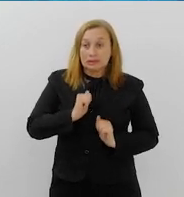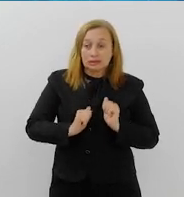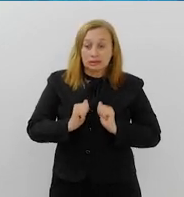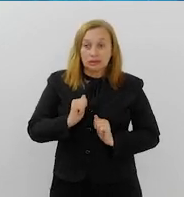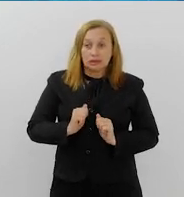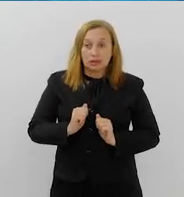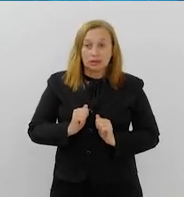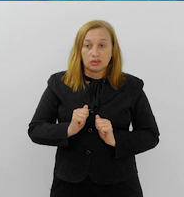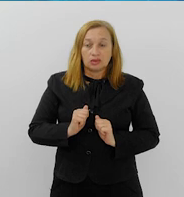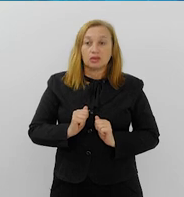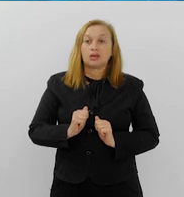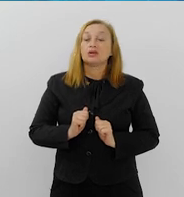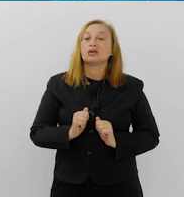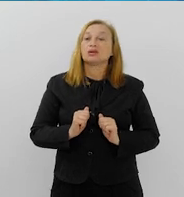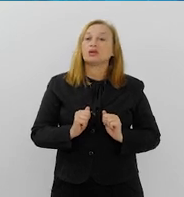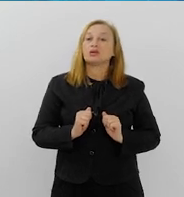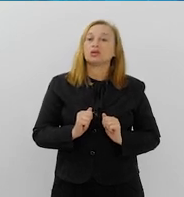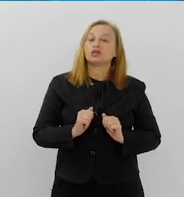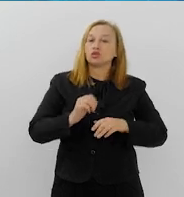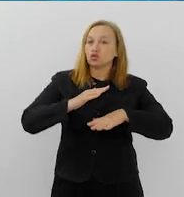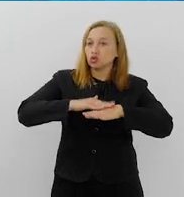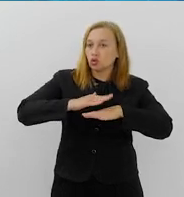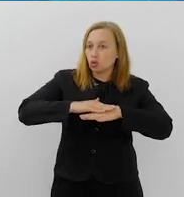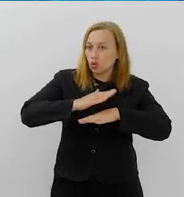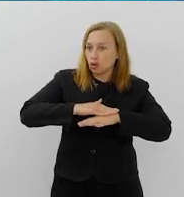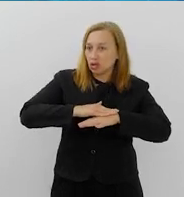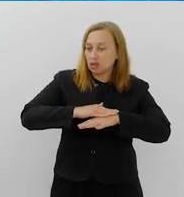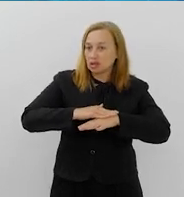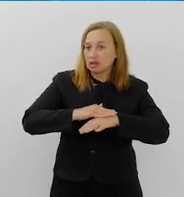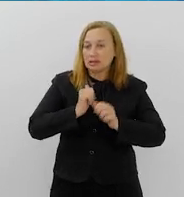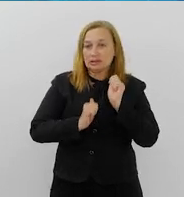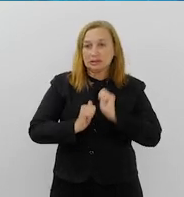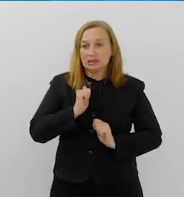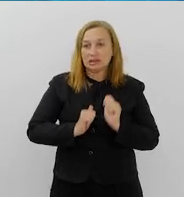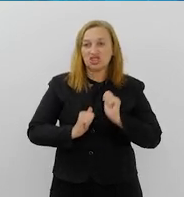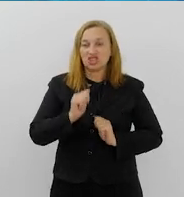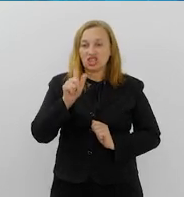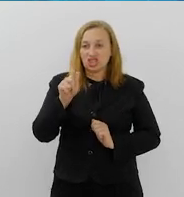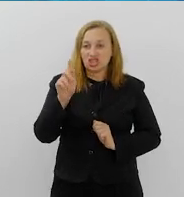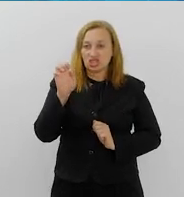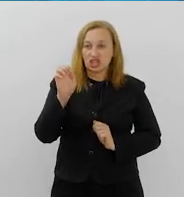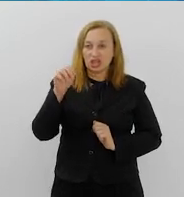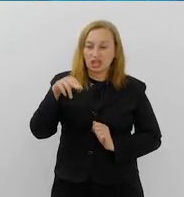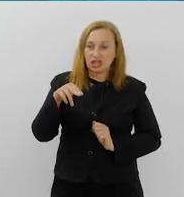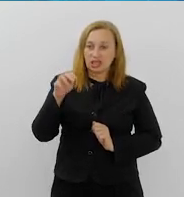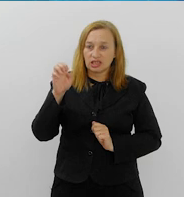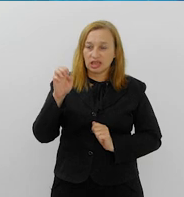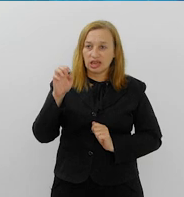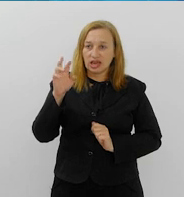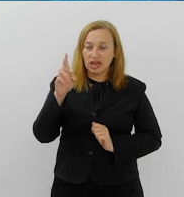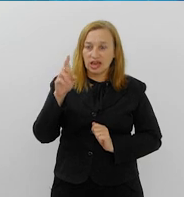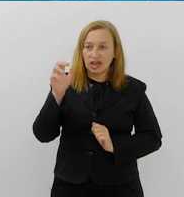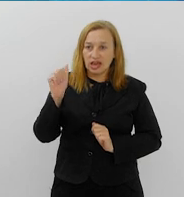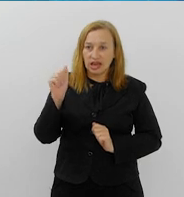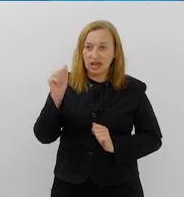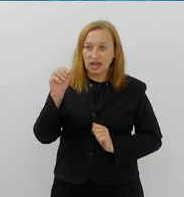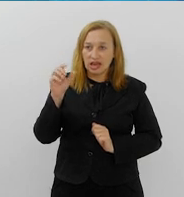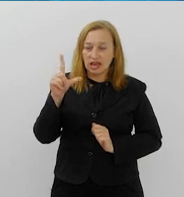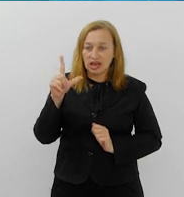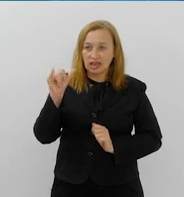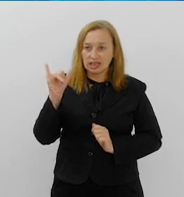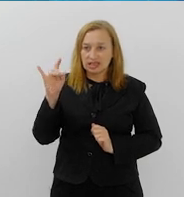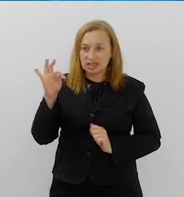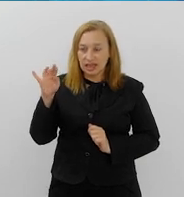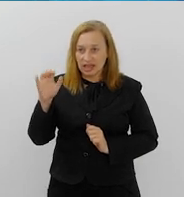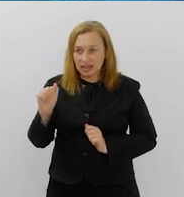Dentro de transtornos ansiosos, eu tenho TOC, eu tenho ansiedade generalizada, eu tenho ansiedade